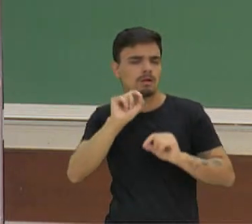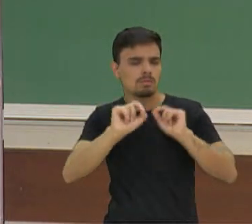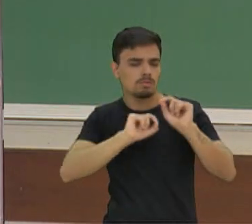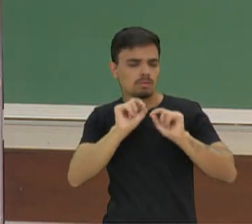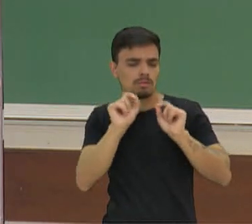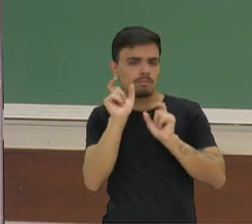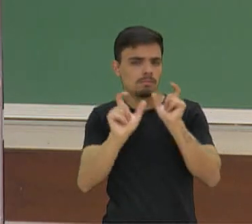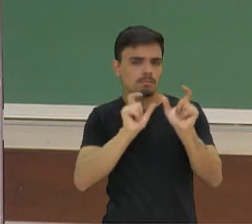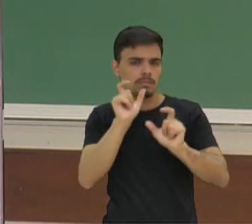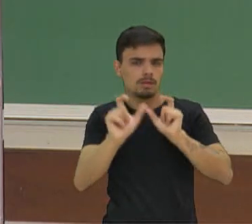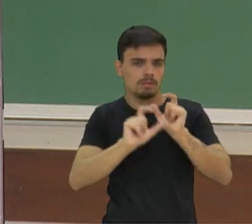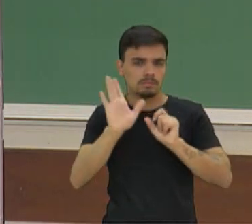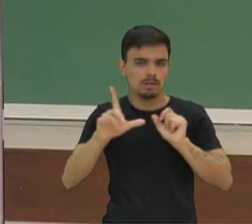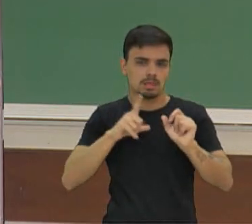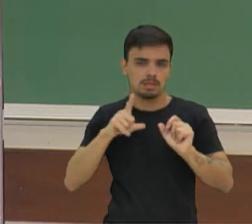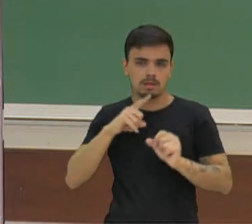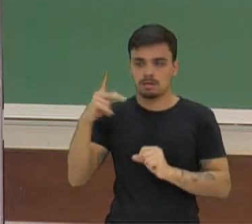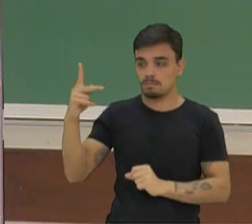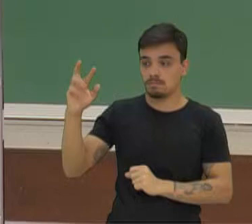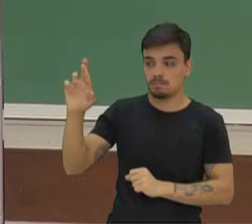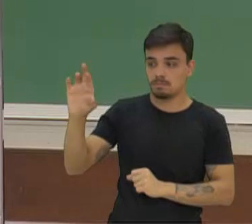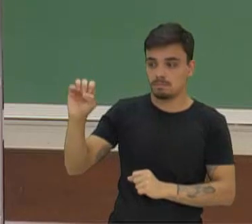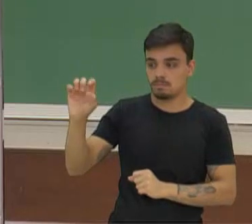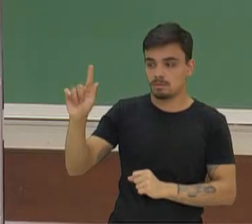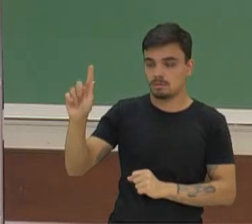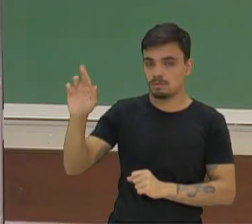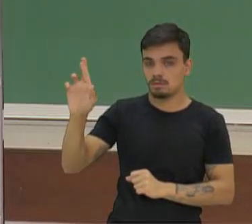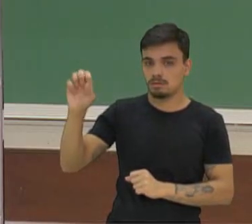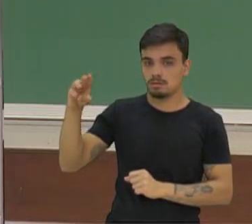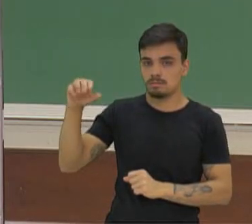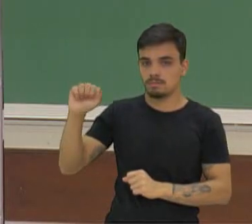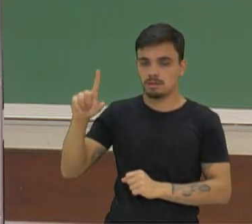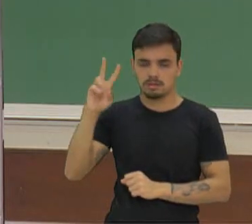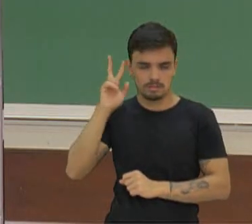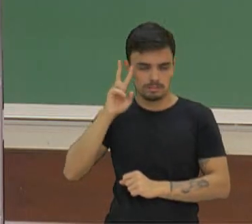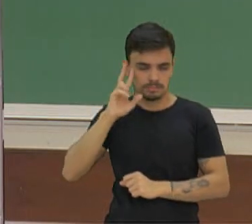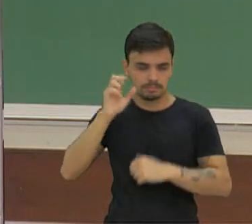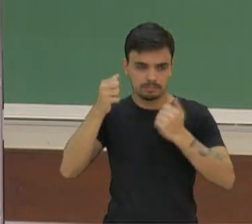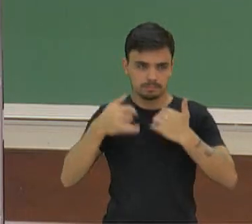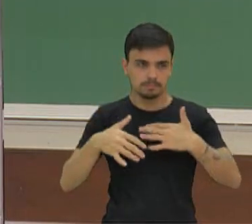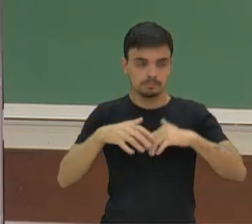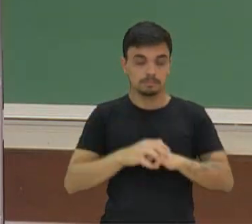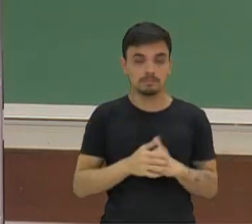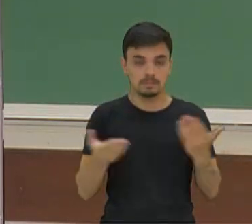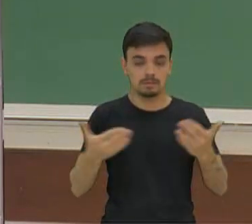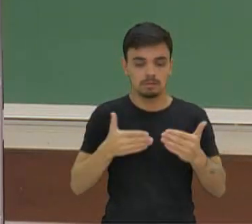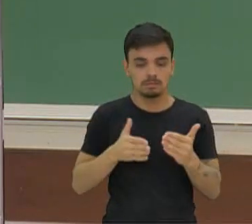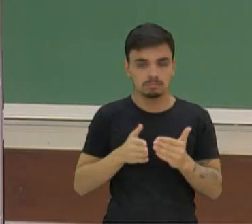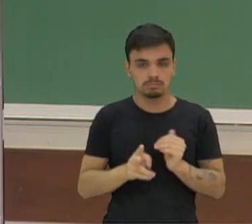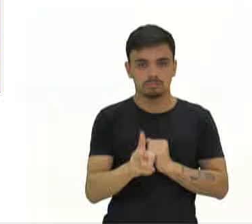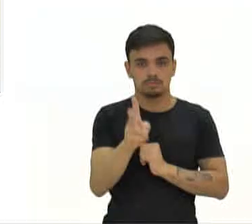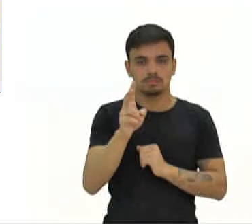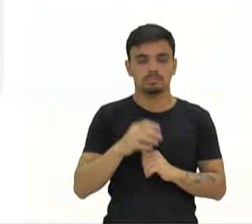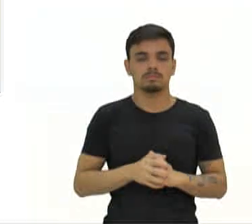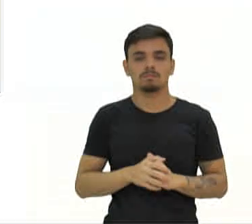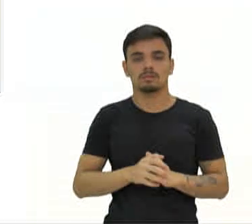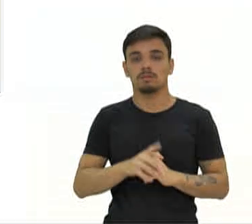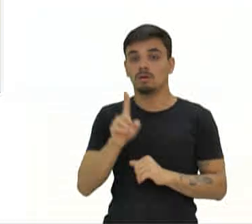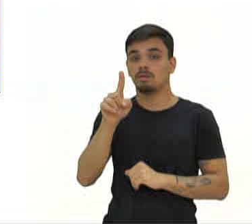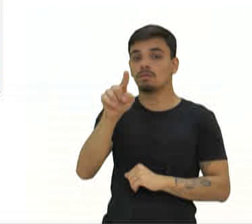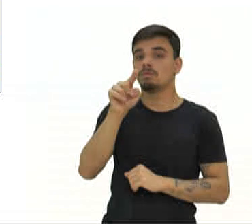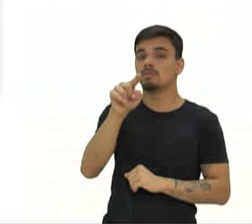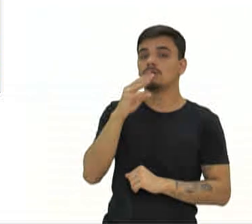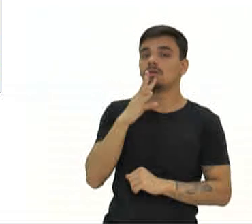que eu falei, programada, condicionada. Vamos em frente? Muito bem. Você conhece